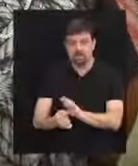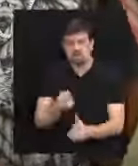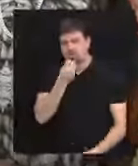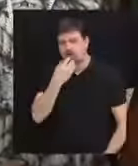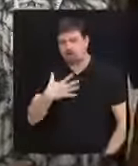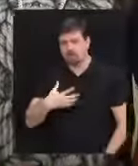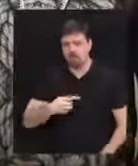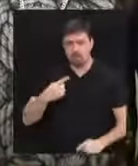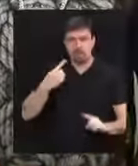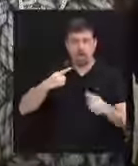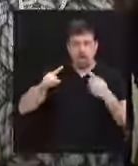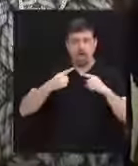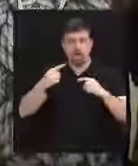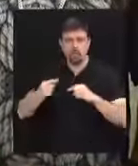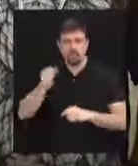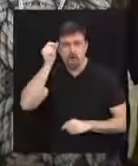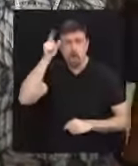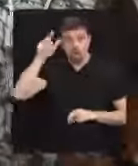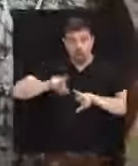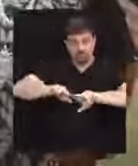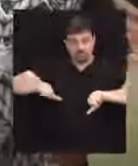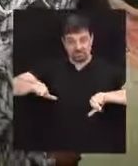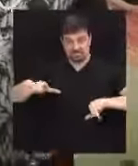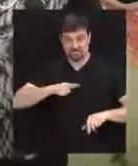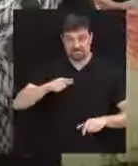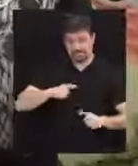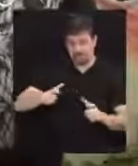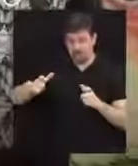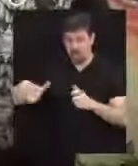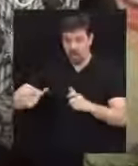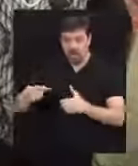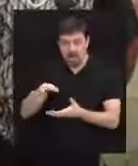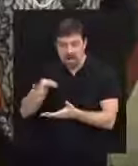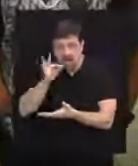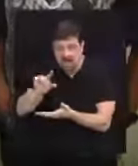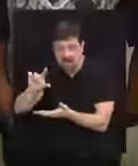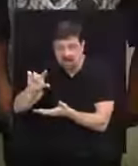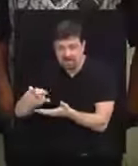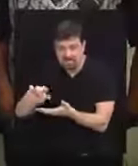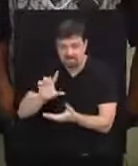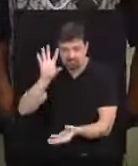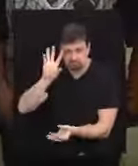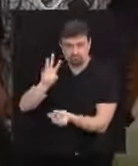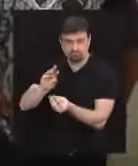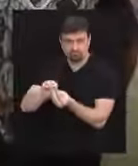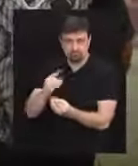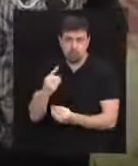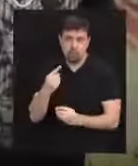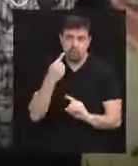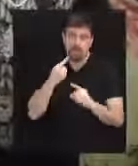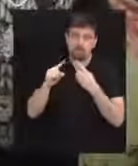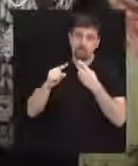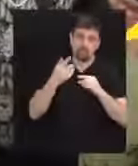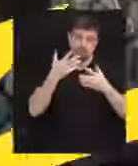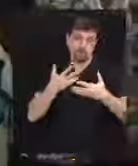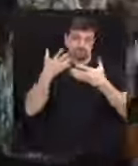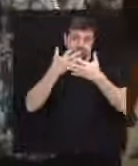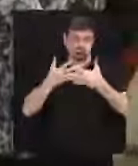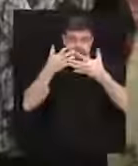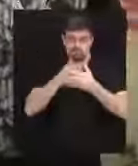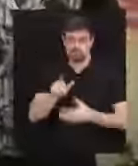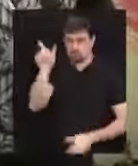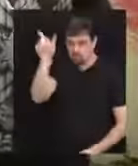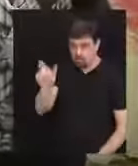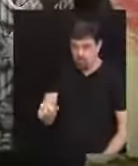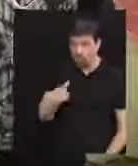tudo de bom, toda a musicalidade que tem, toda a diversidade cultural que tem no nosso bairro. E tudo isso se resume mais ou menos uma música.